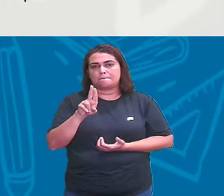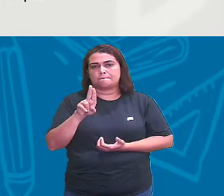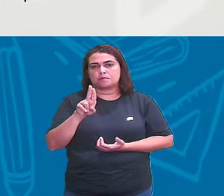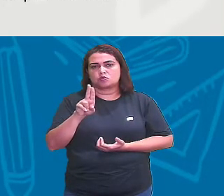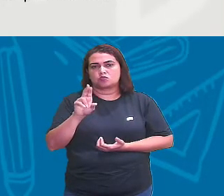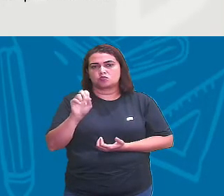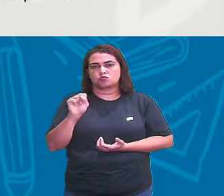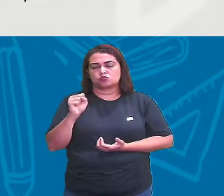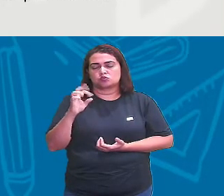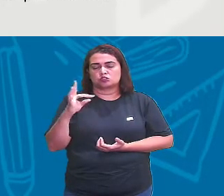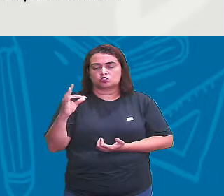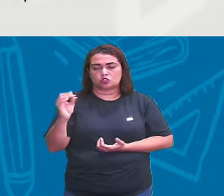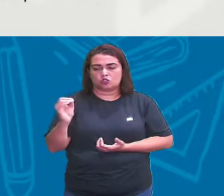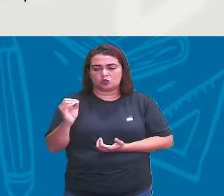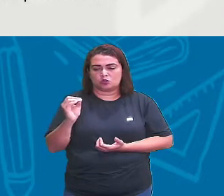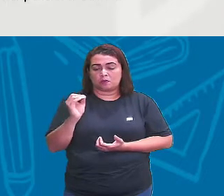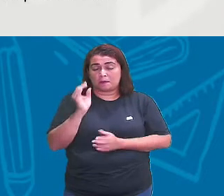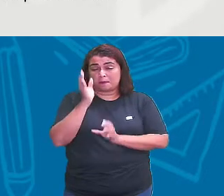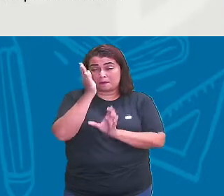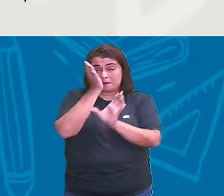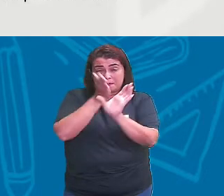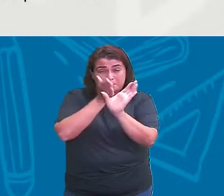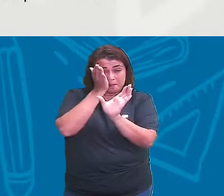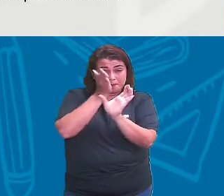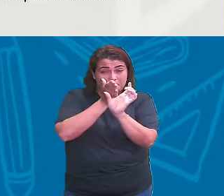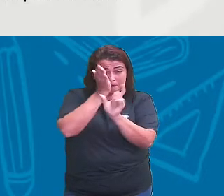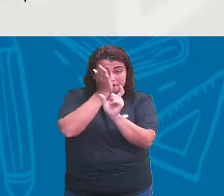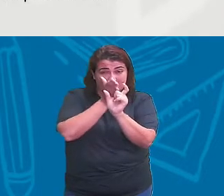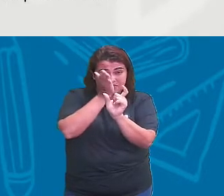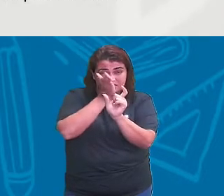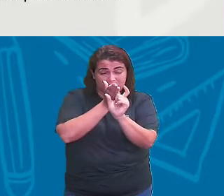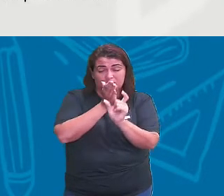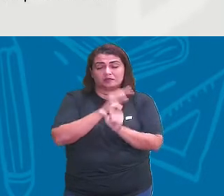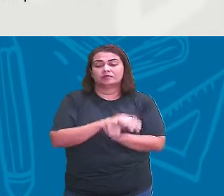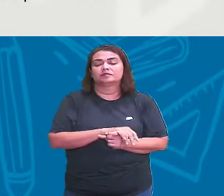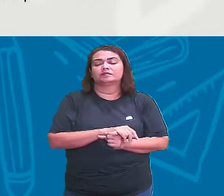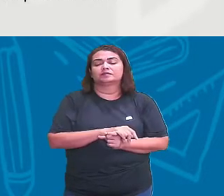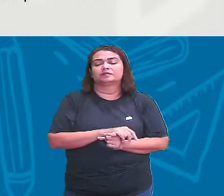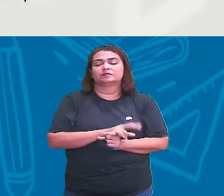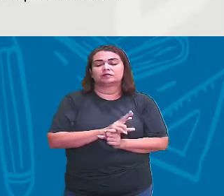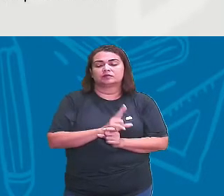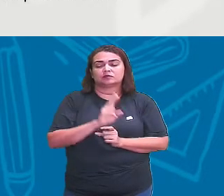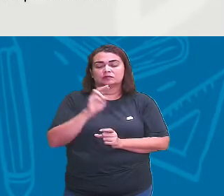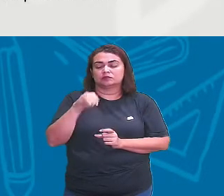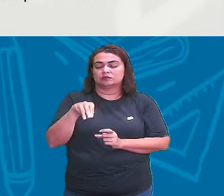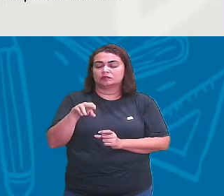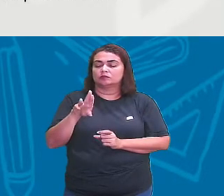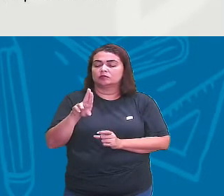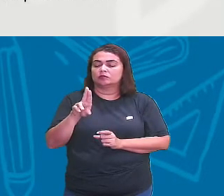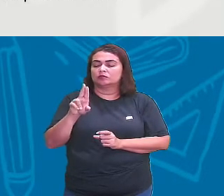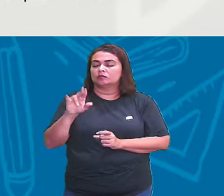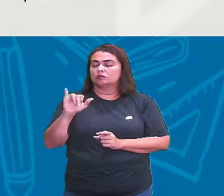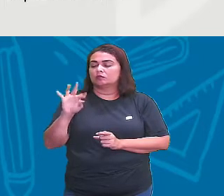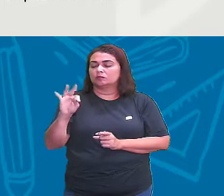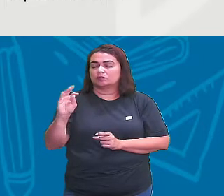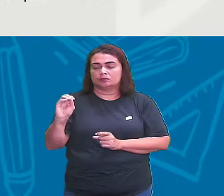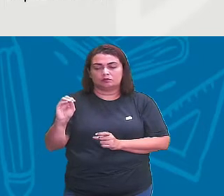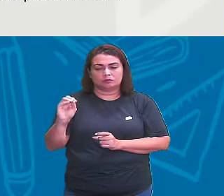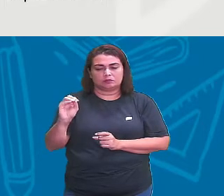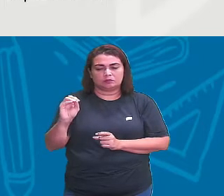arbusto, tem uma letra U no meio da palavra arbusto. E depois tem a palavra